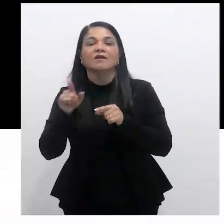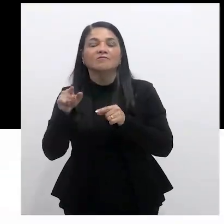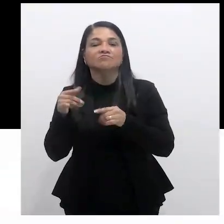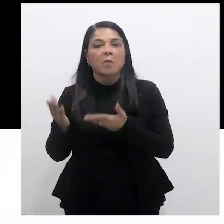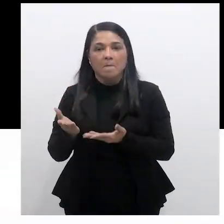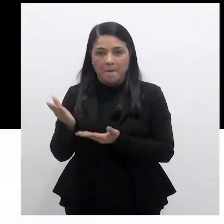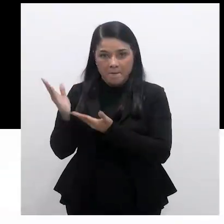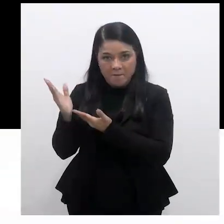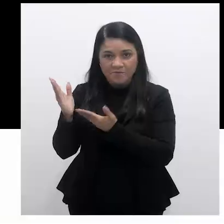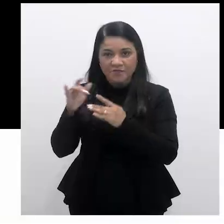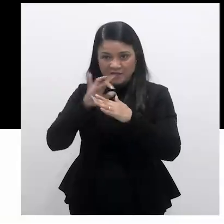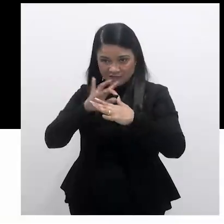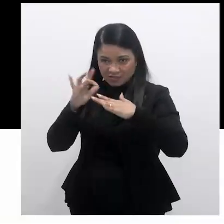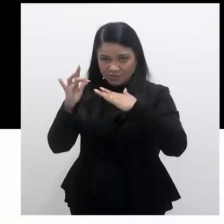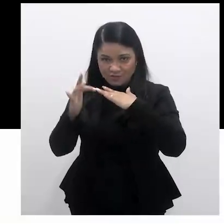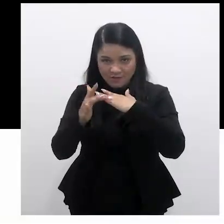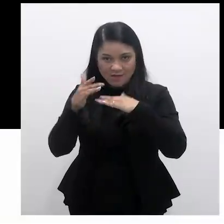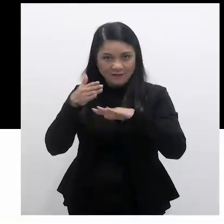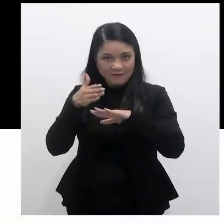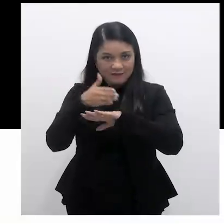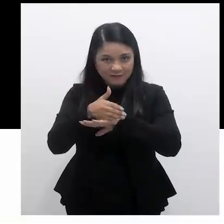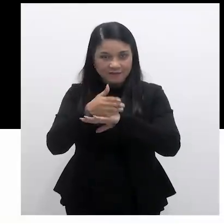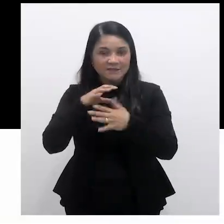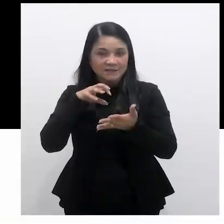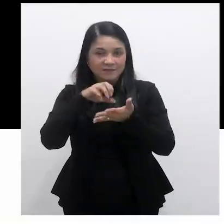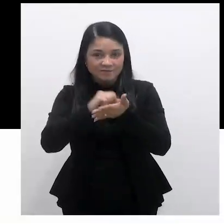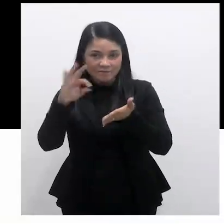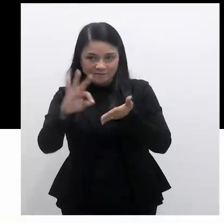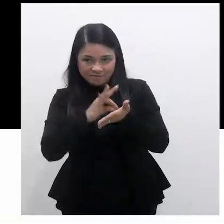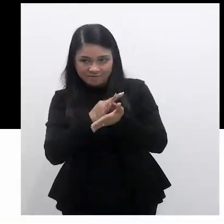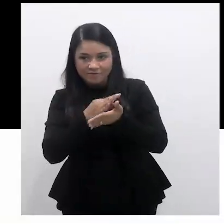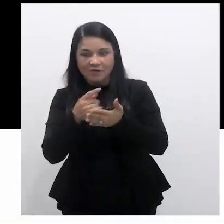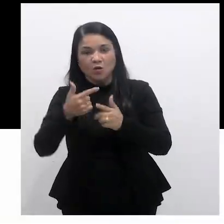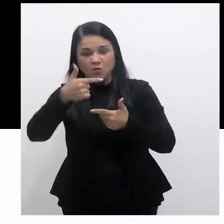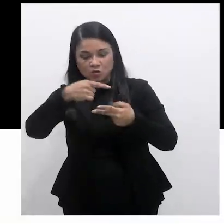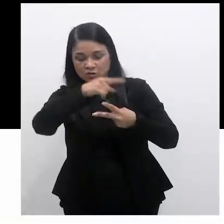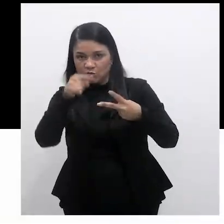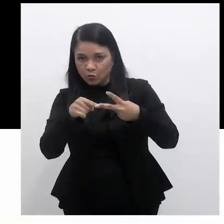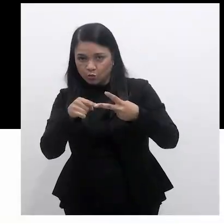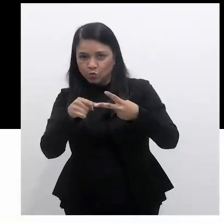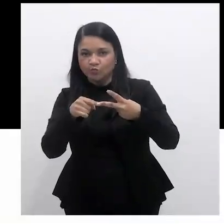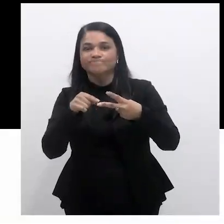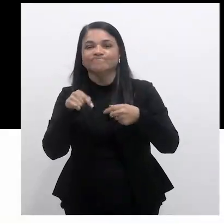Também, Olhares_Cariocas nas redes sociais, e para se inscrever,